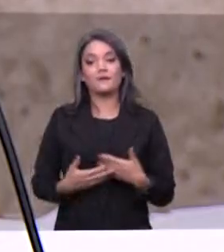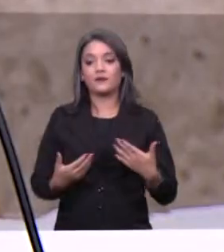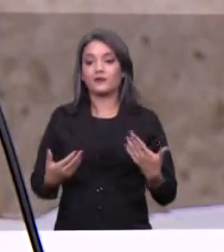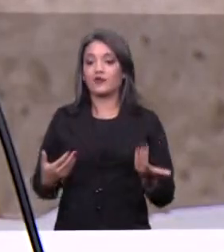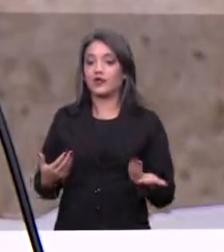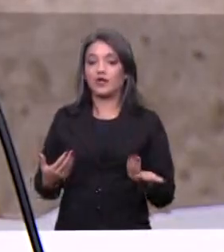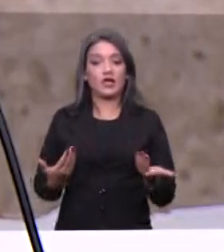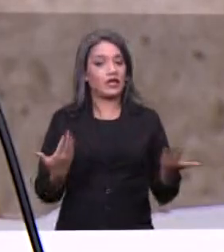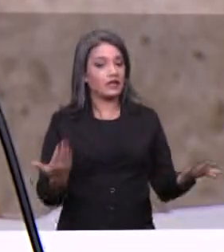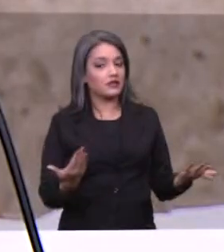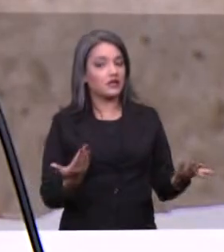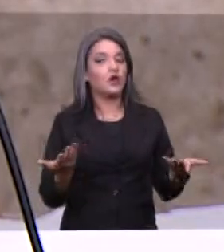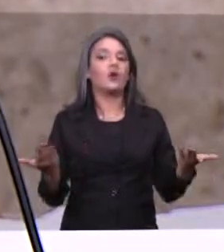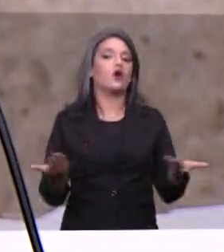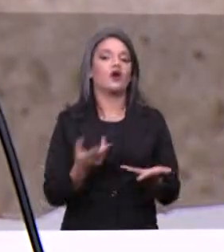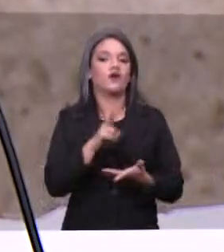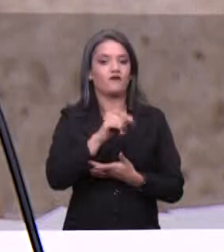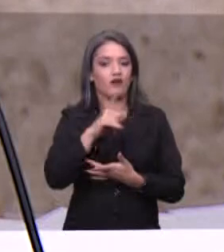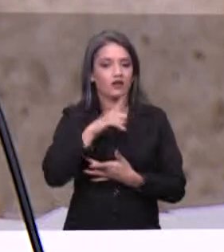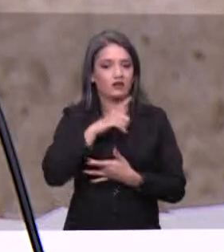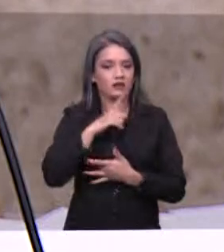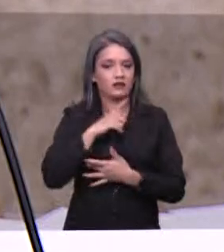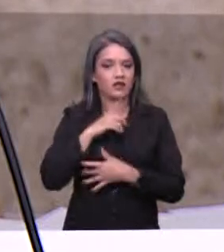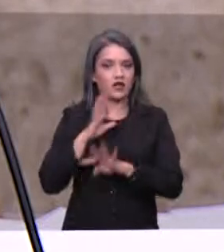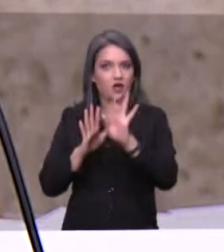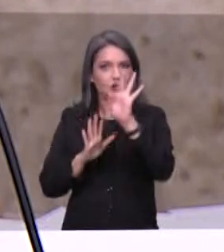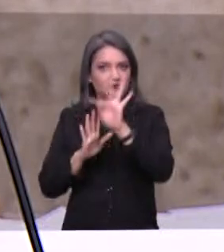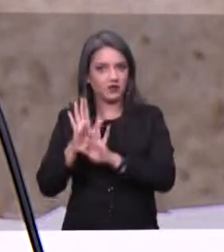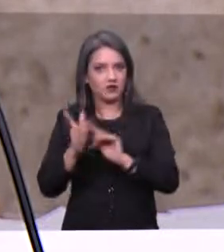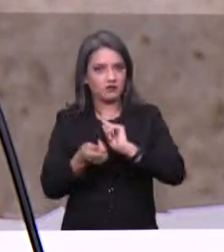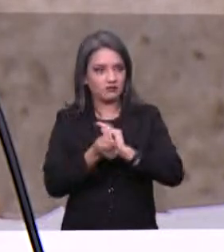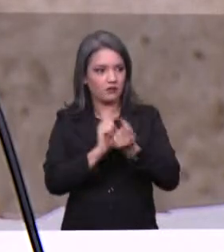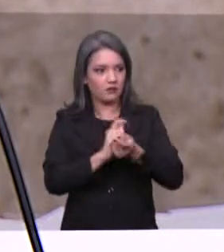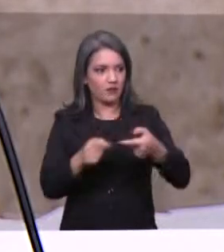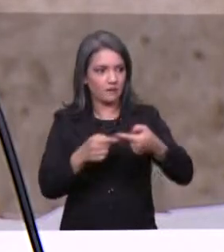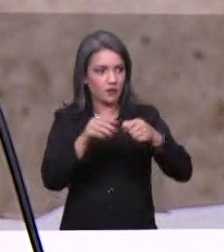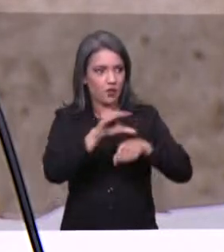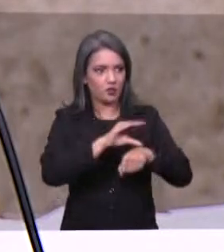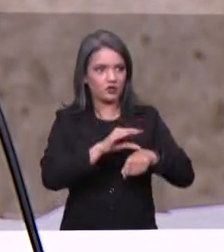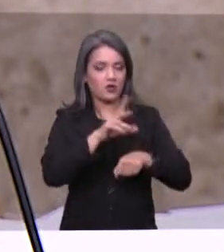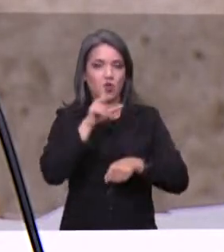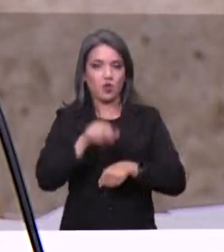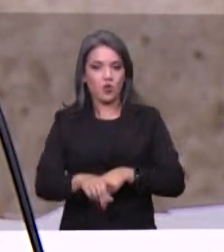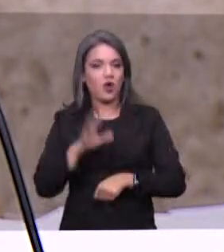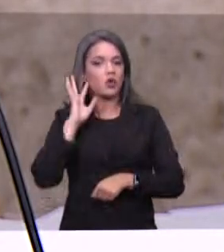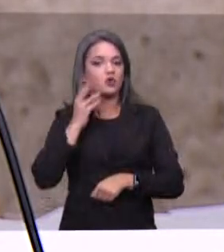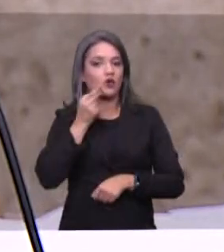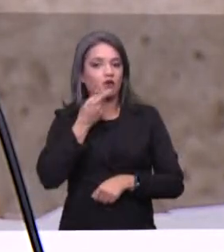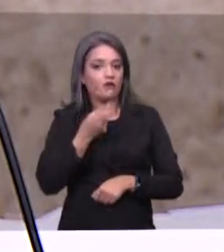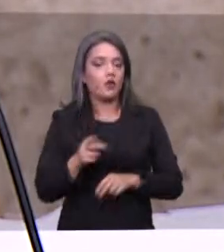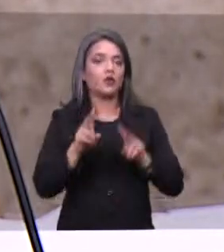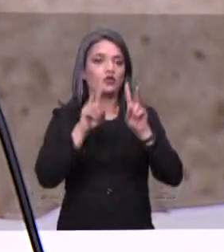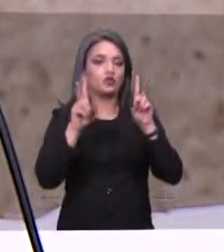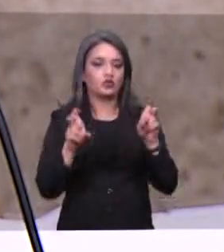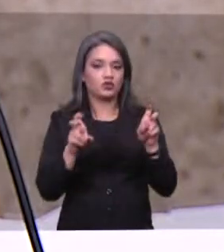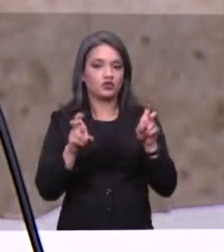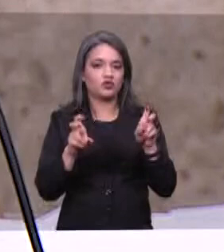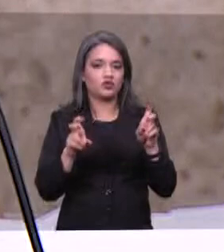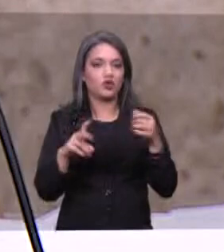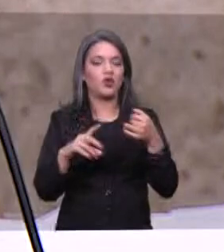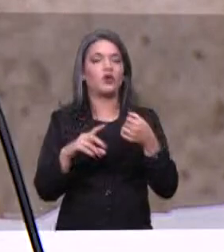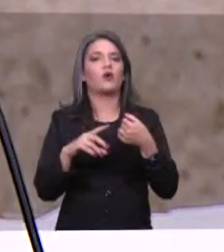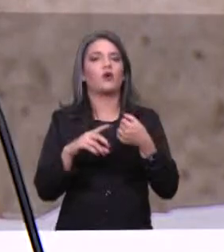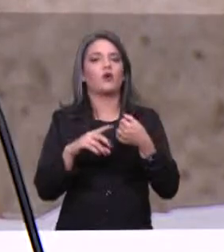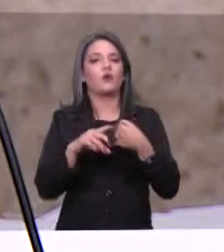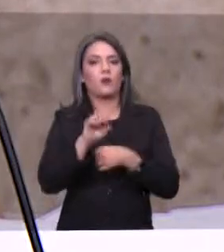nós ficaríamos com uma interpretação conforme, tal como proposto pelo ministro Toffoli, com relação a este oitavo. É